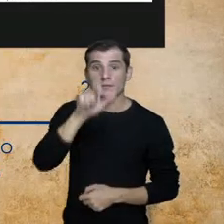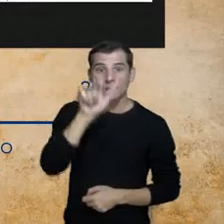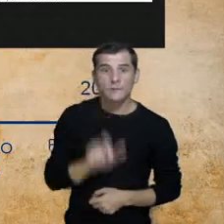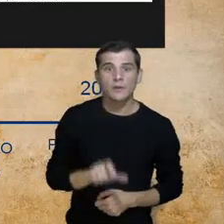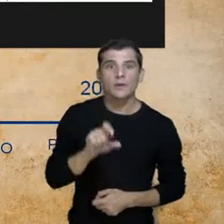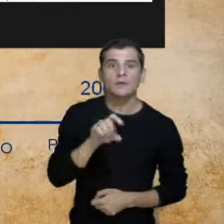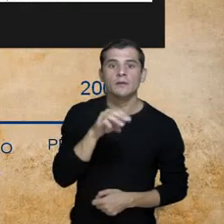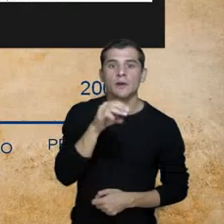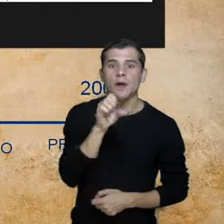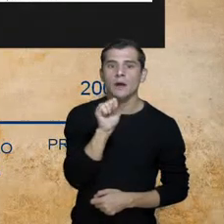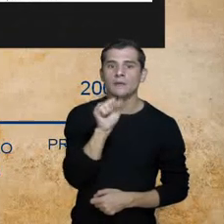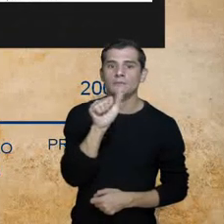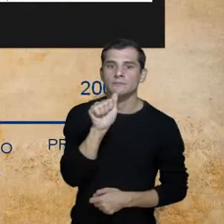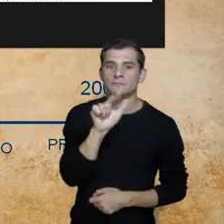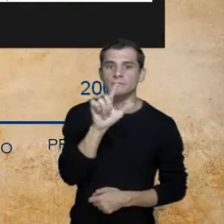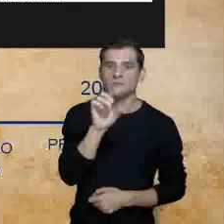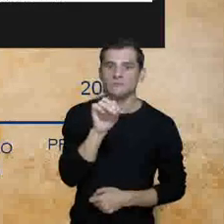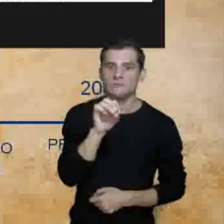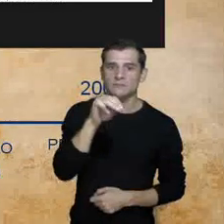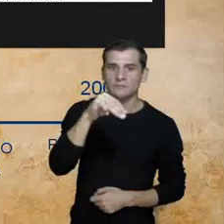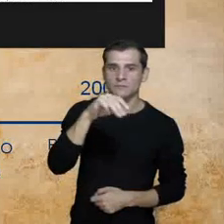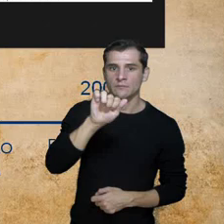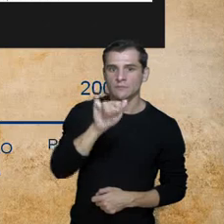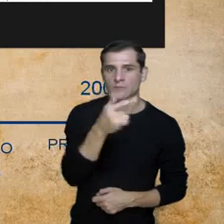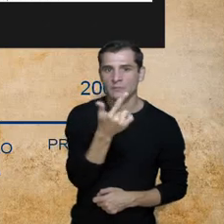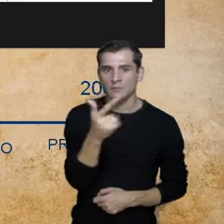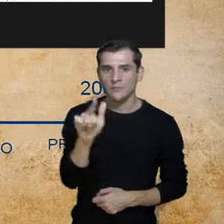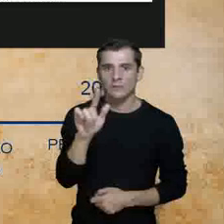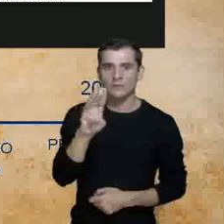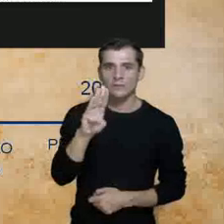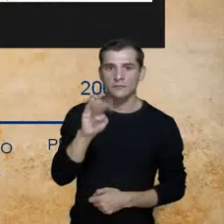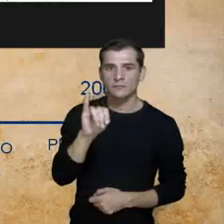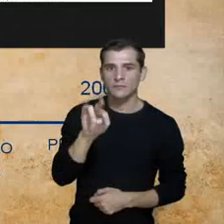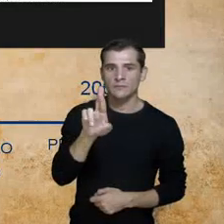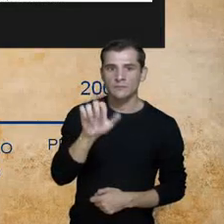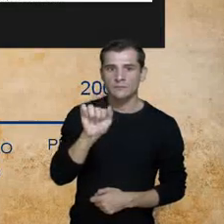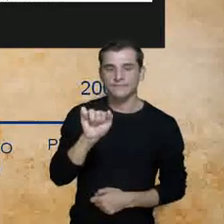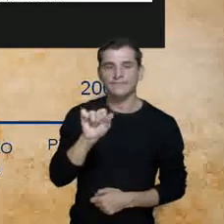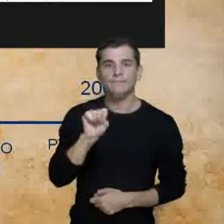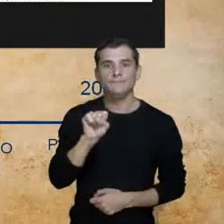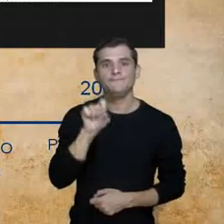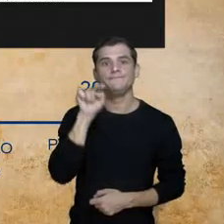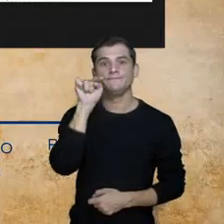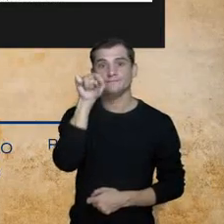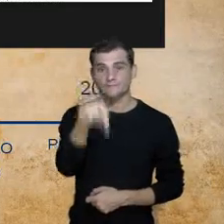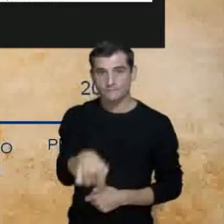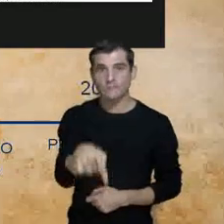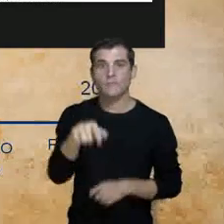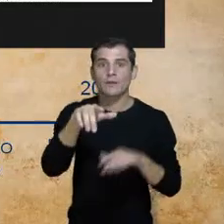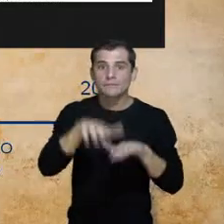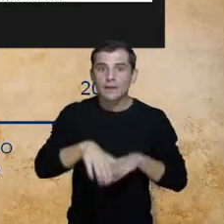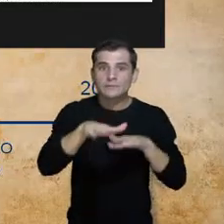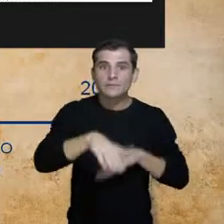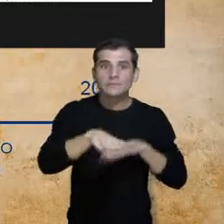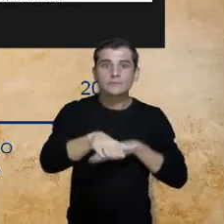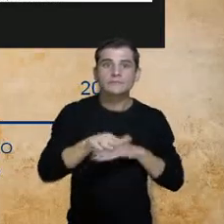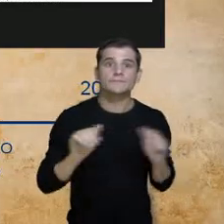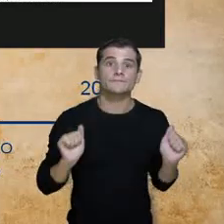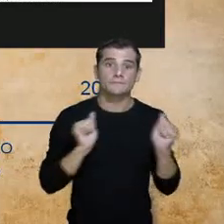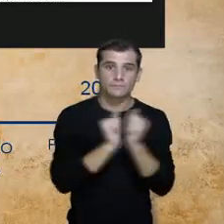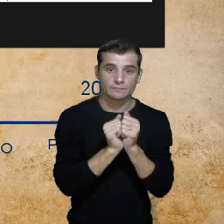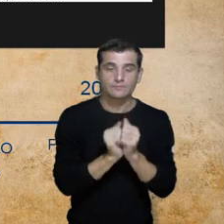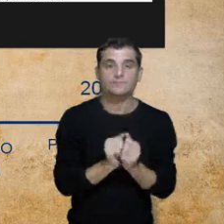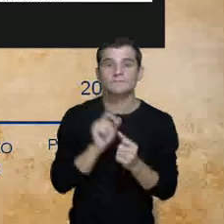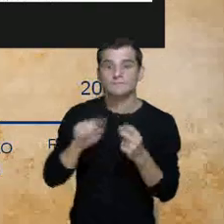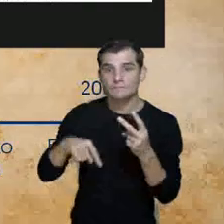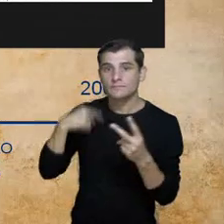passeata tava com problema de saúde a época ficou quieto e foi lá nessa passeata com a gente e posteriormente no